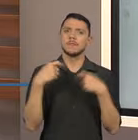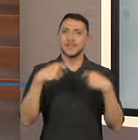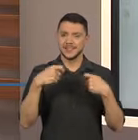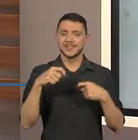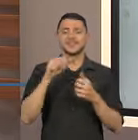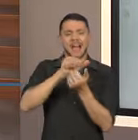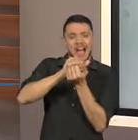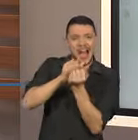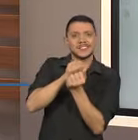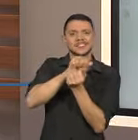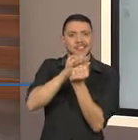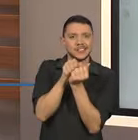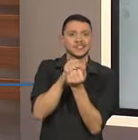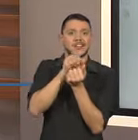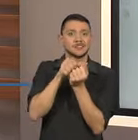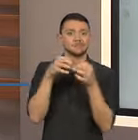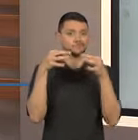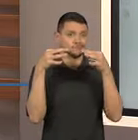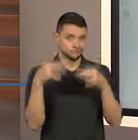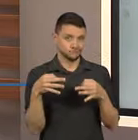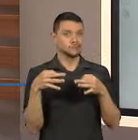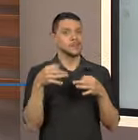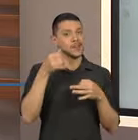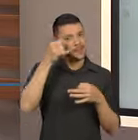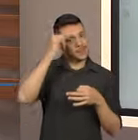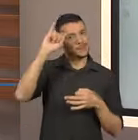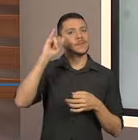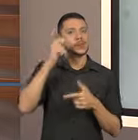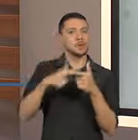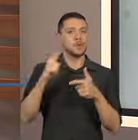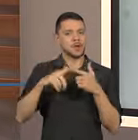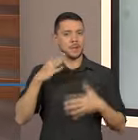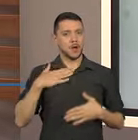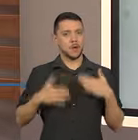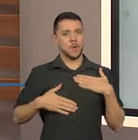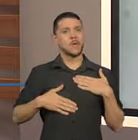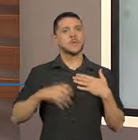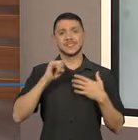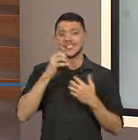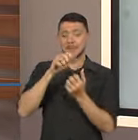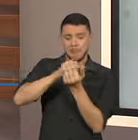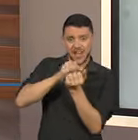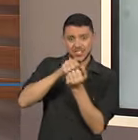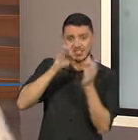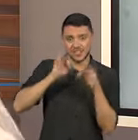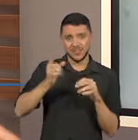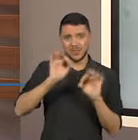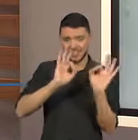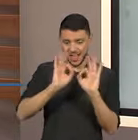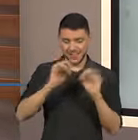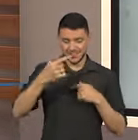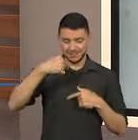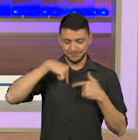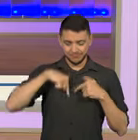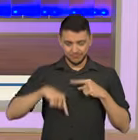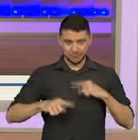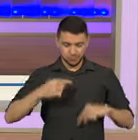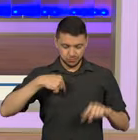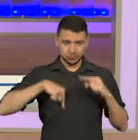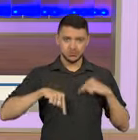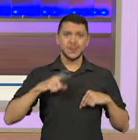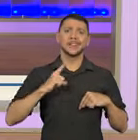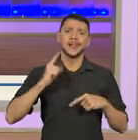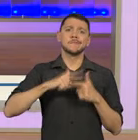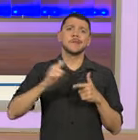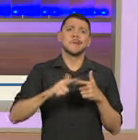mastigar direito, tá? Você vai sobrecarregar outro sistema do seu corpo. Então, atenção para a escovação dos dentes, tá bom? Desde pequenininho. Beleza? Lei que